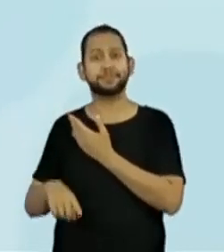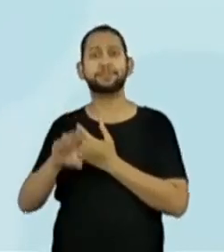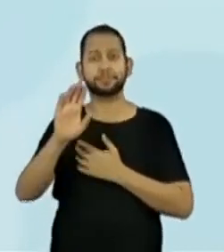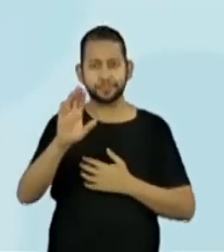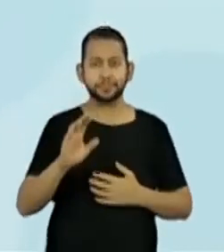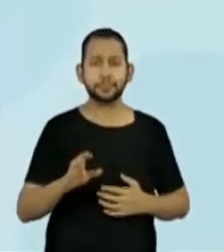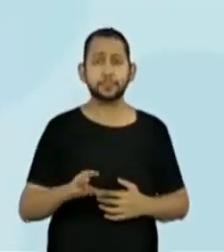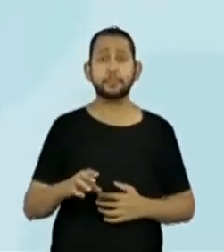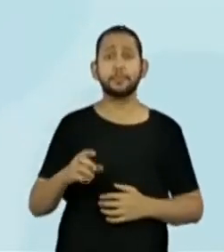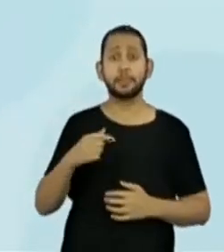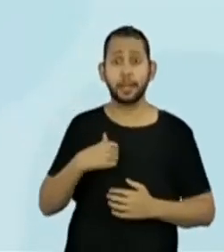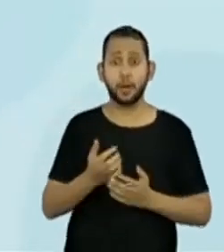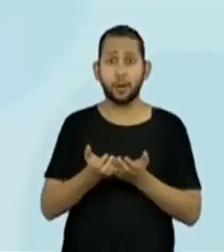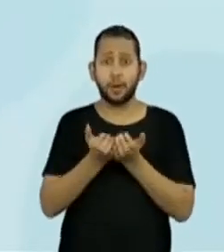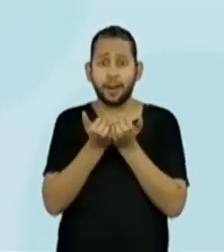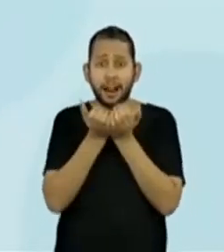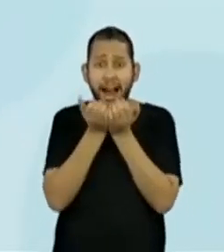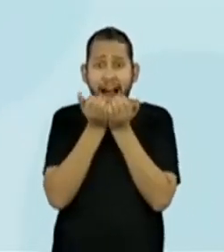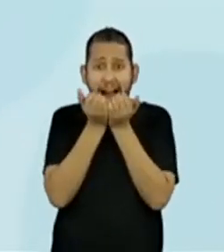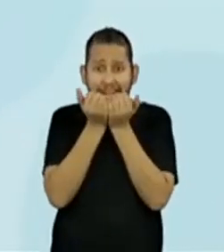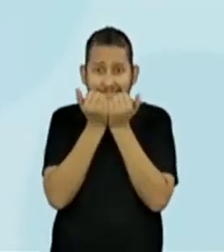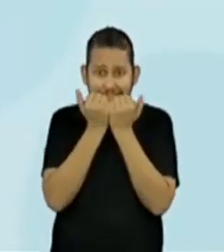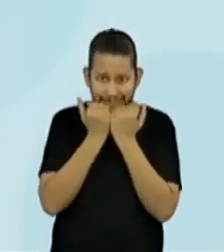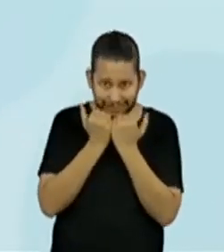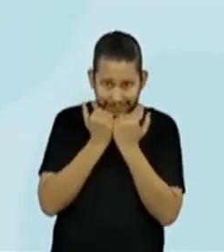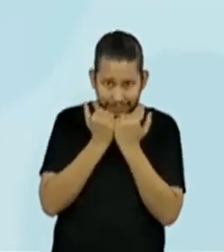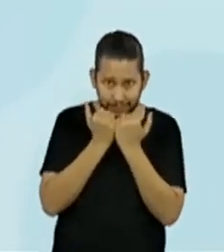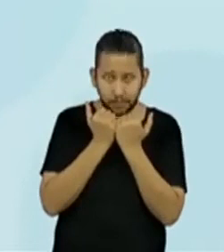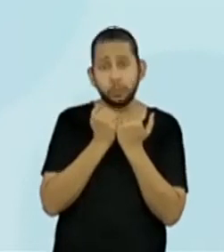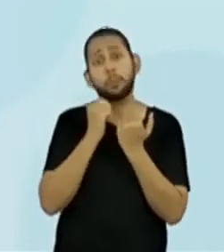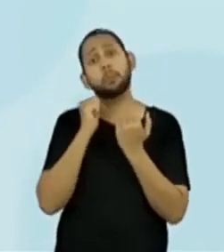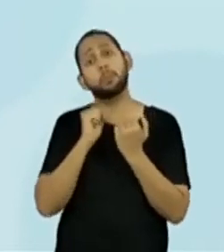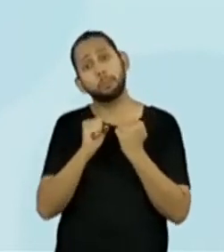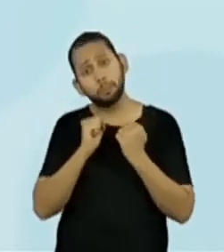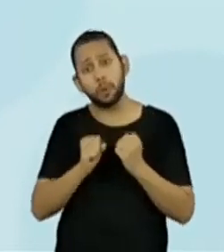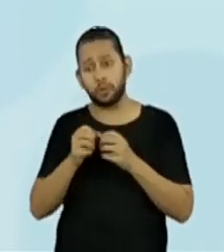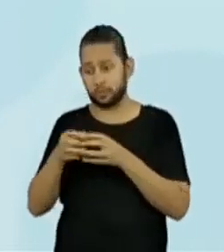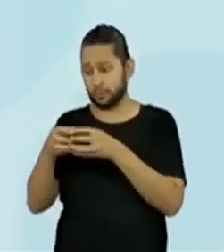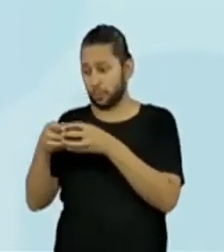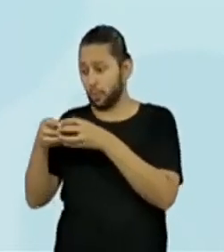Então, quando eu como o